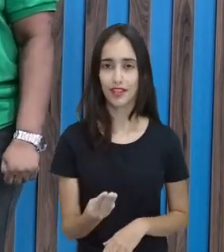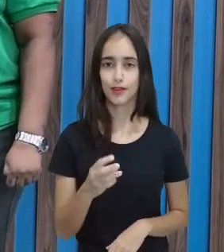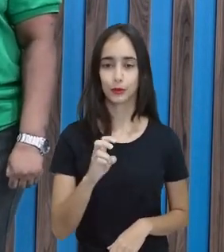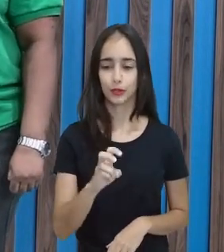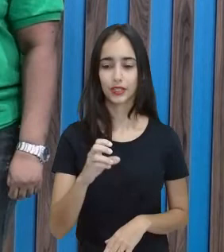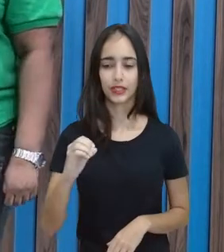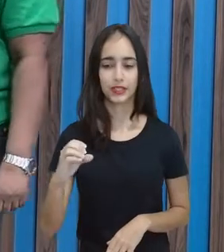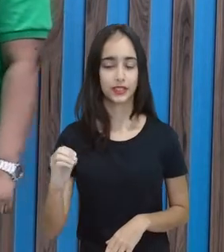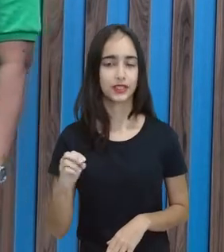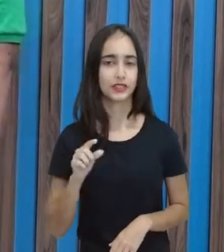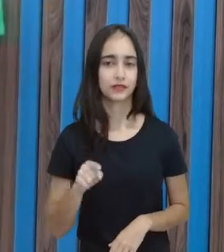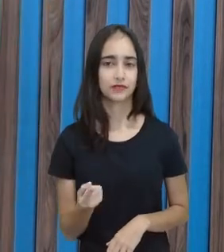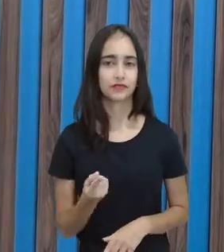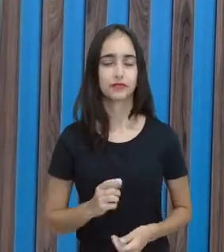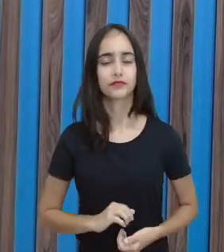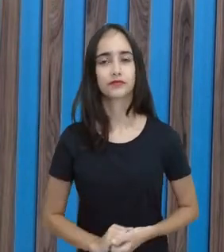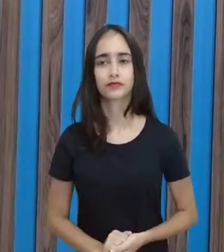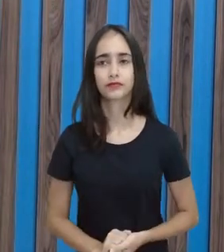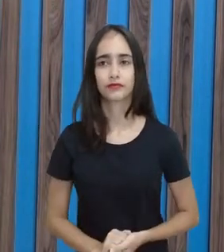1.500.000.